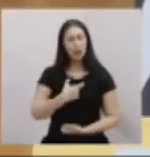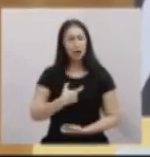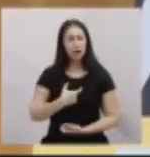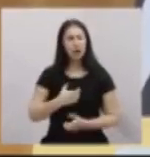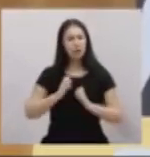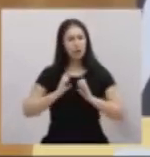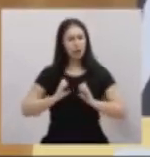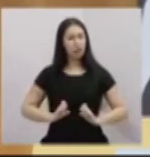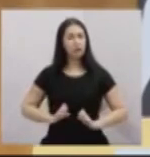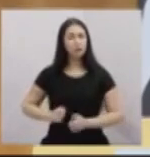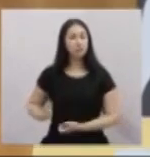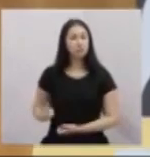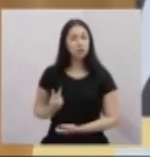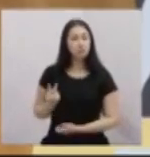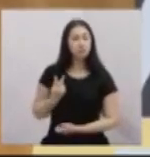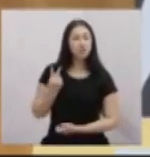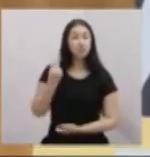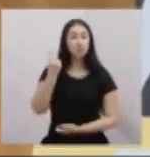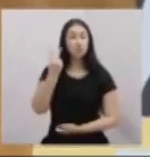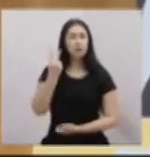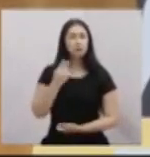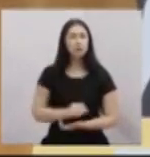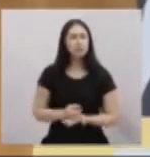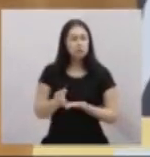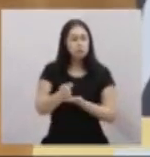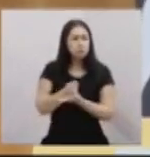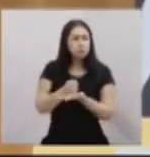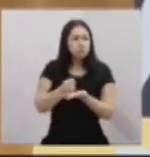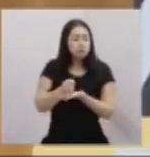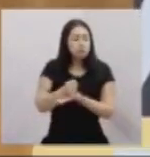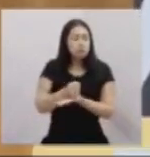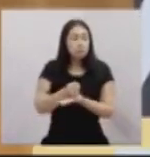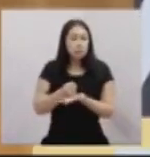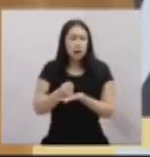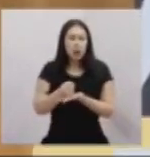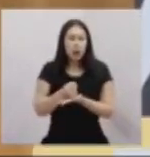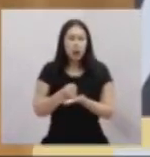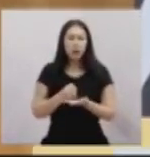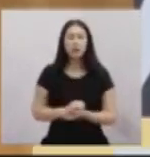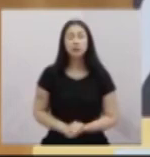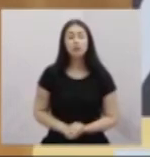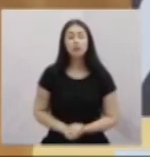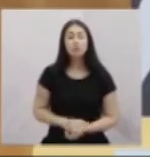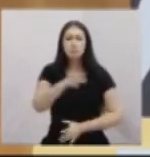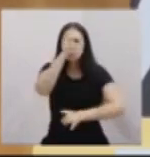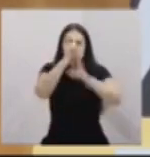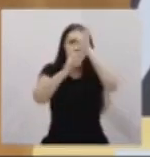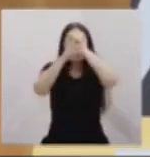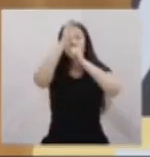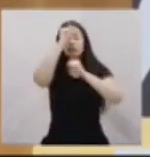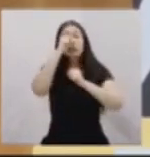nos quais os valores, nos quais os princípios de formação do ser humano